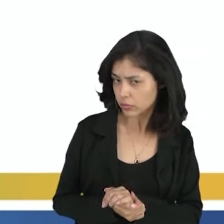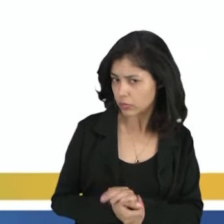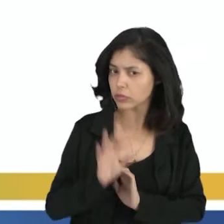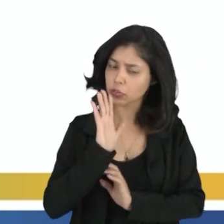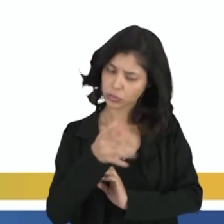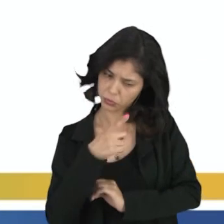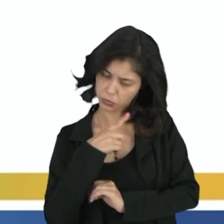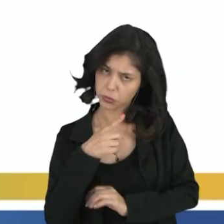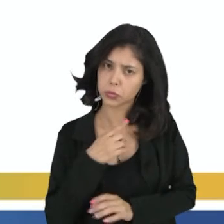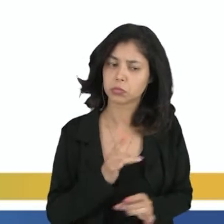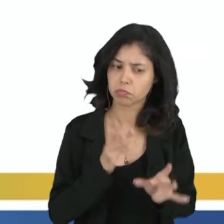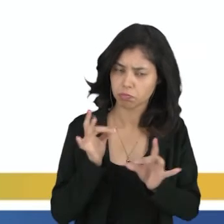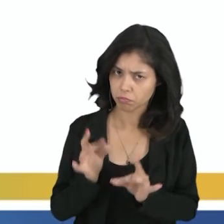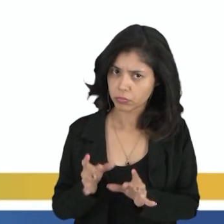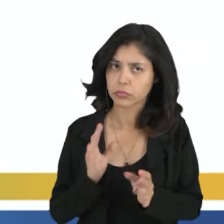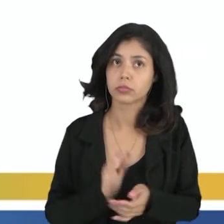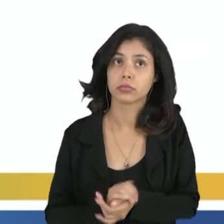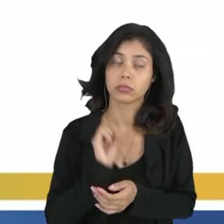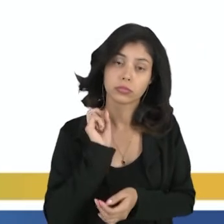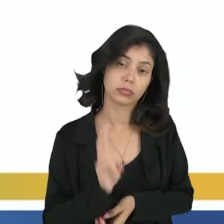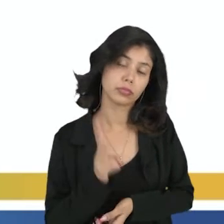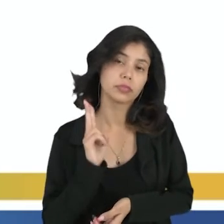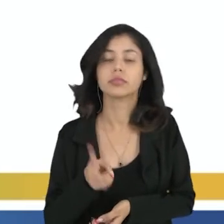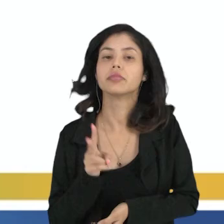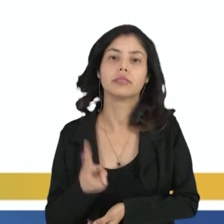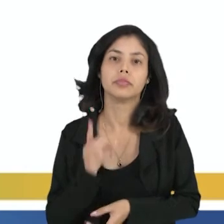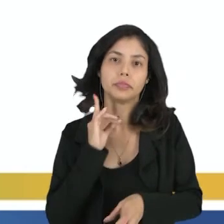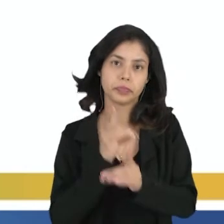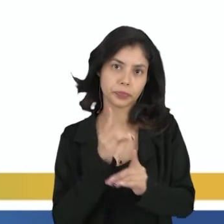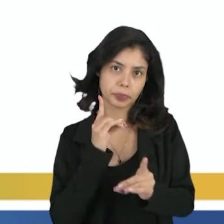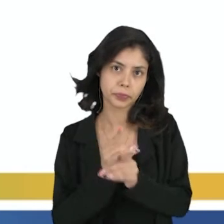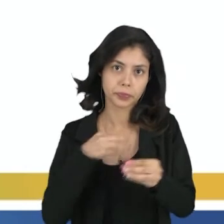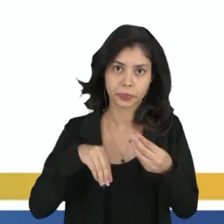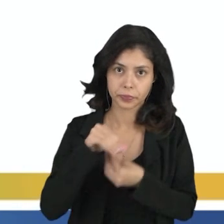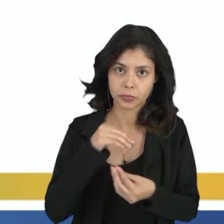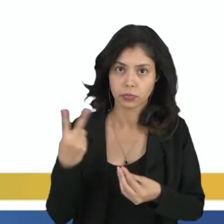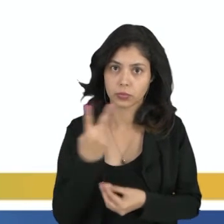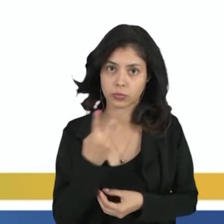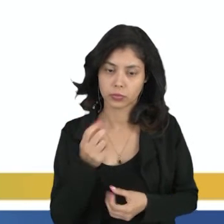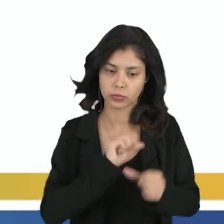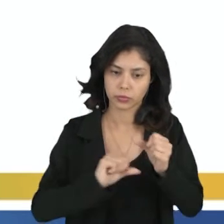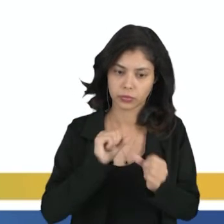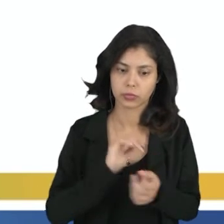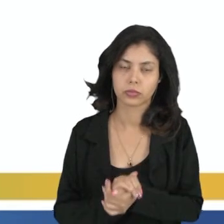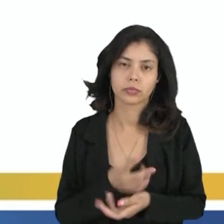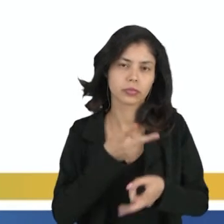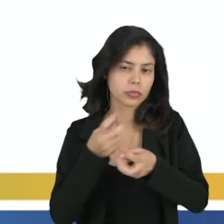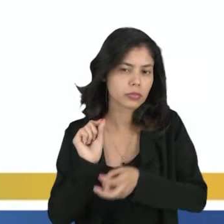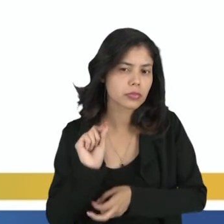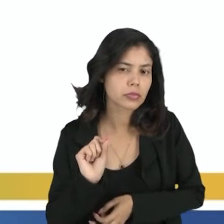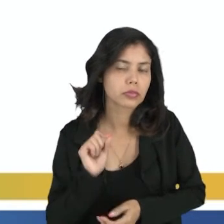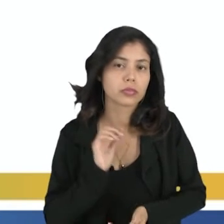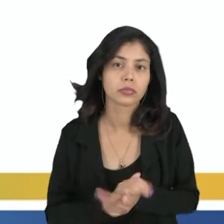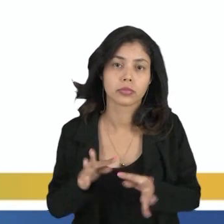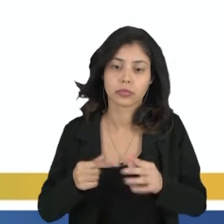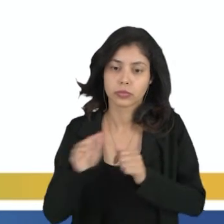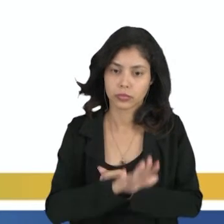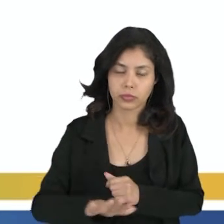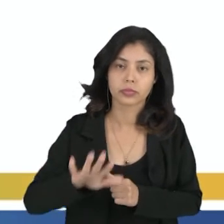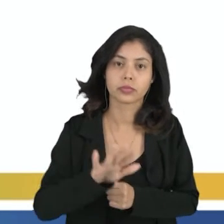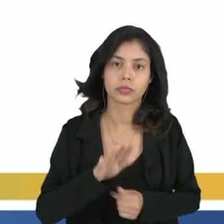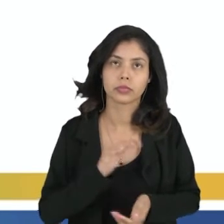aqui já tem uma dica, né? Todas as vezes que a gente for identificar uma reação de dupla troca, o que a gente tem que observar? Todas